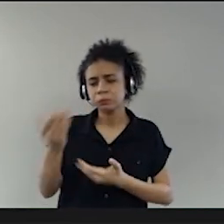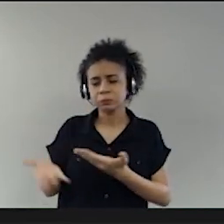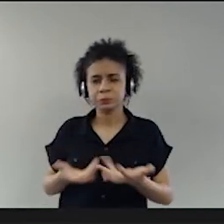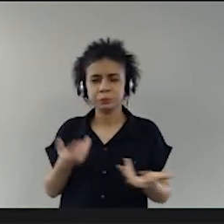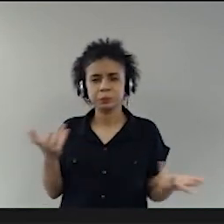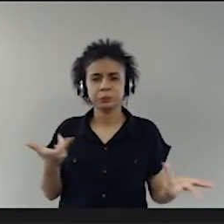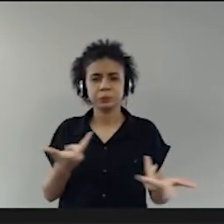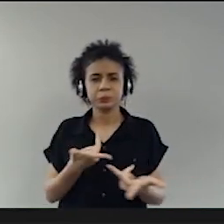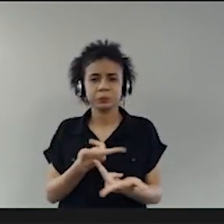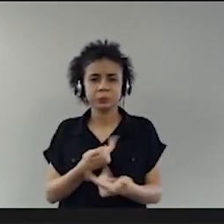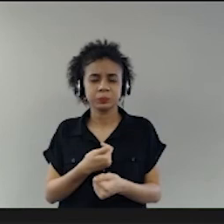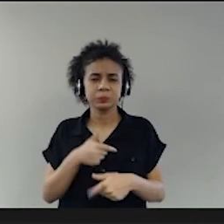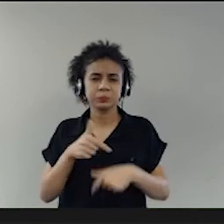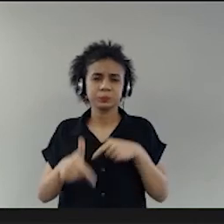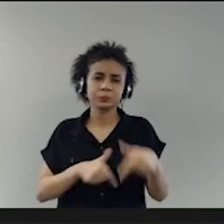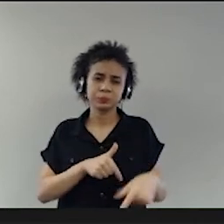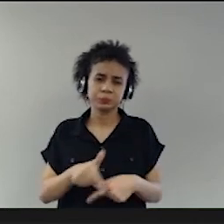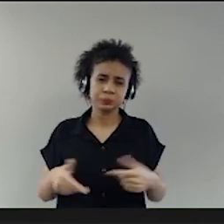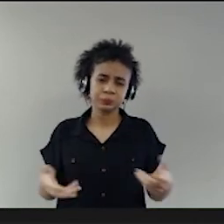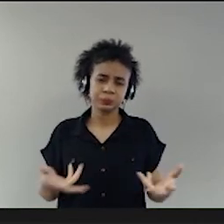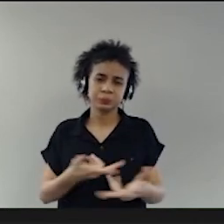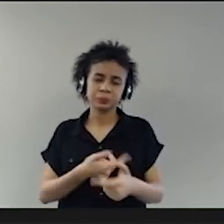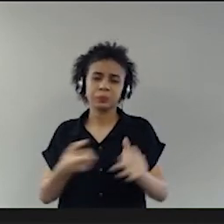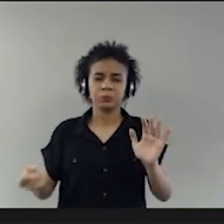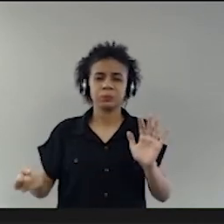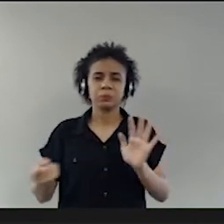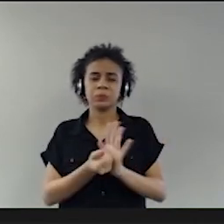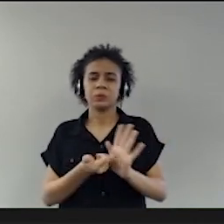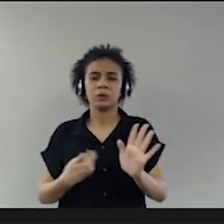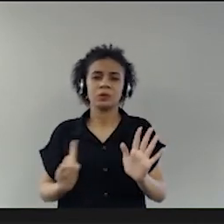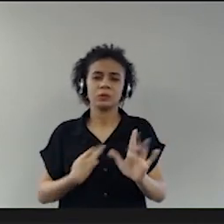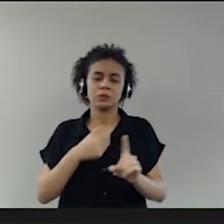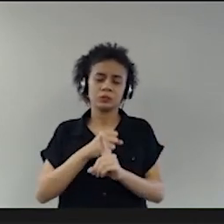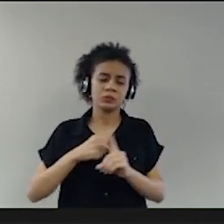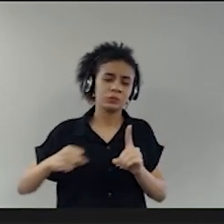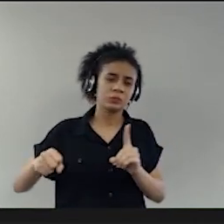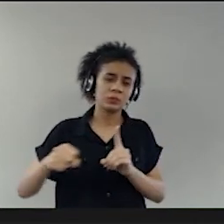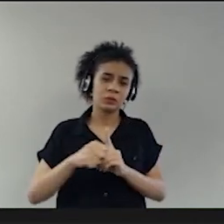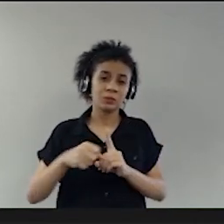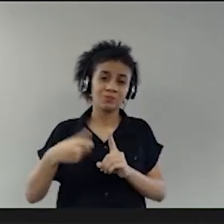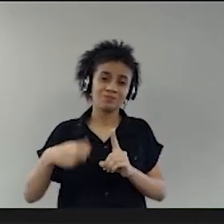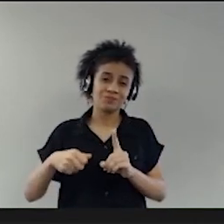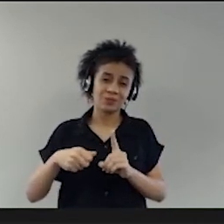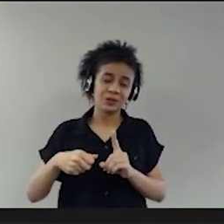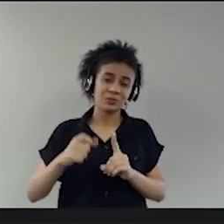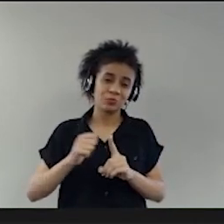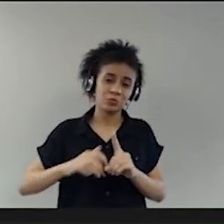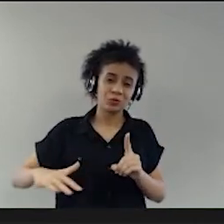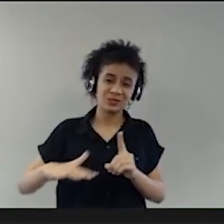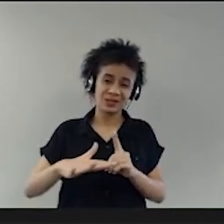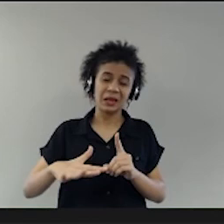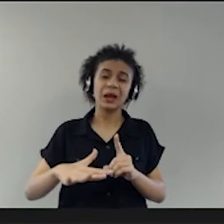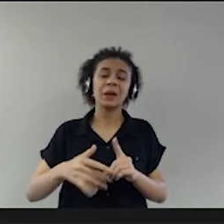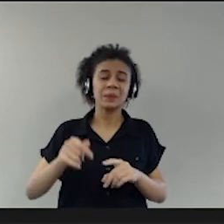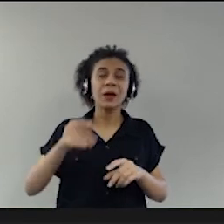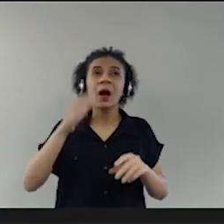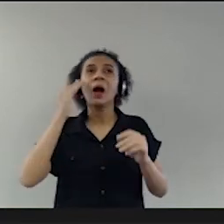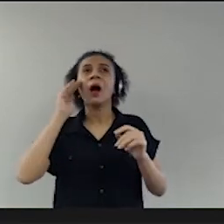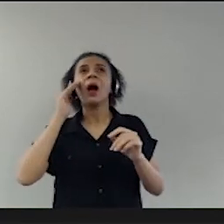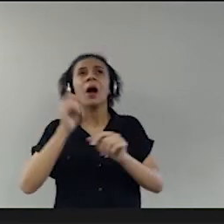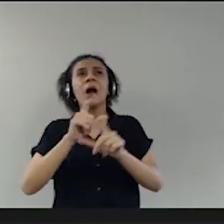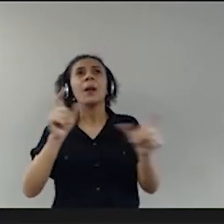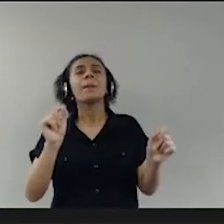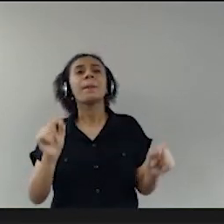tão brilhantes, com um trabalho tão impactante para a nossa sociedade, que precisa saber entender